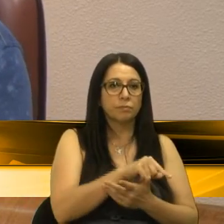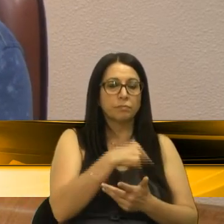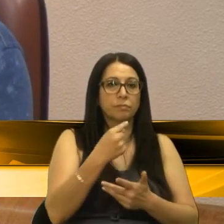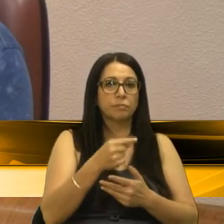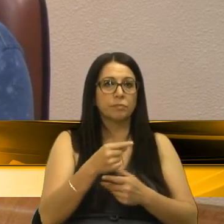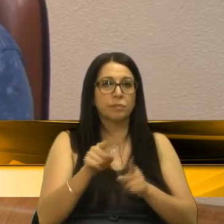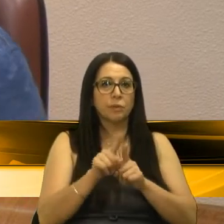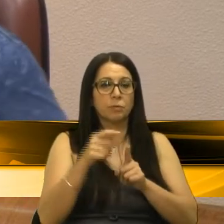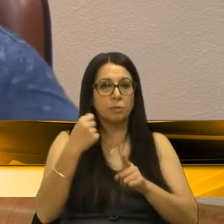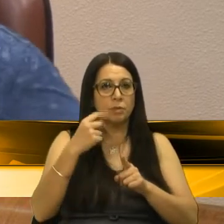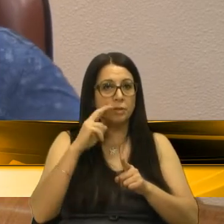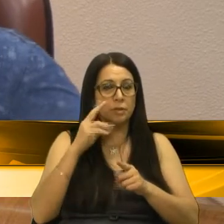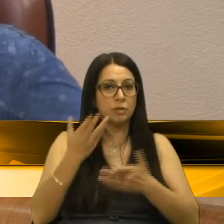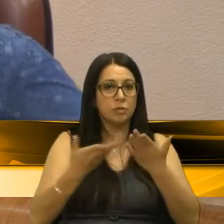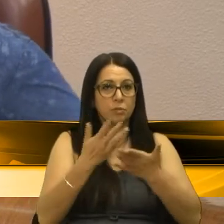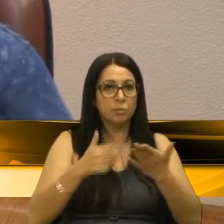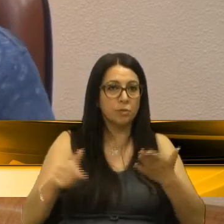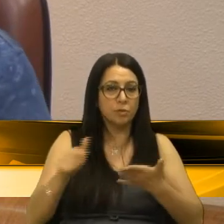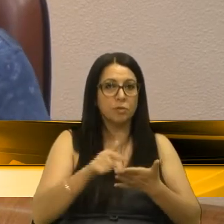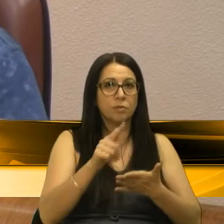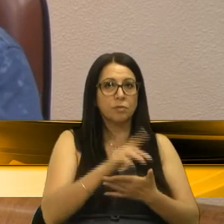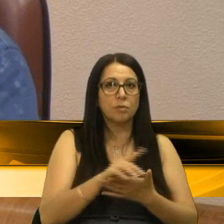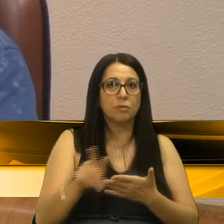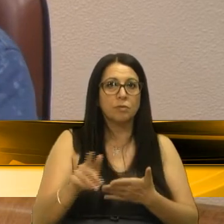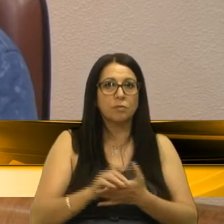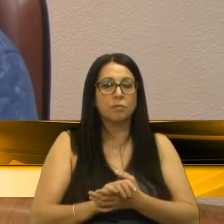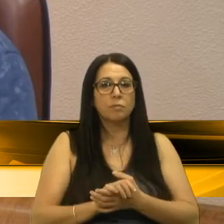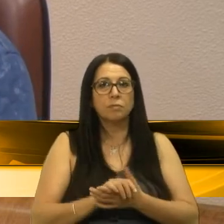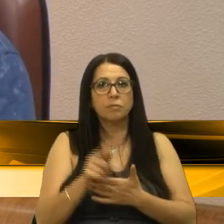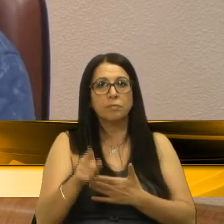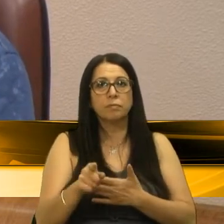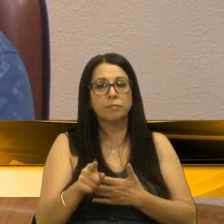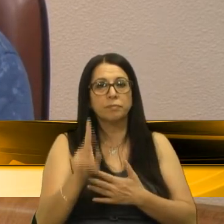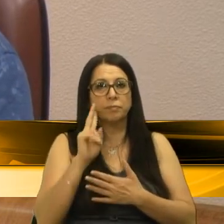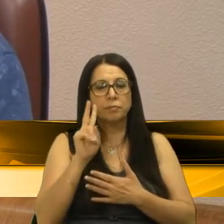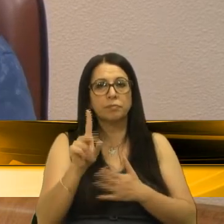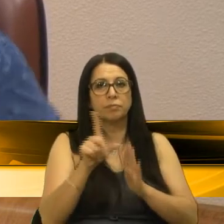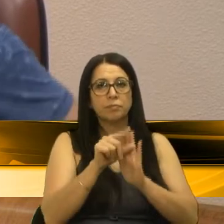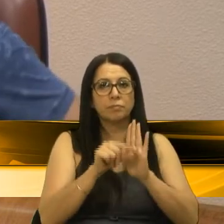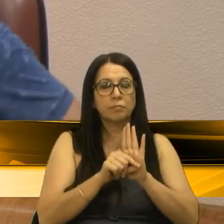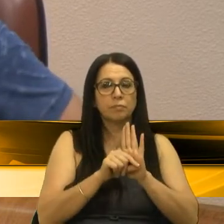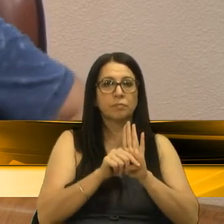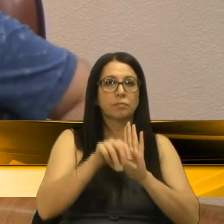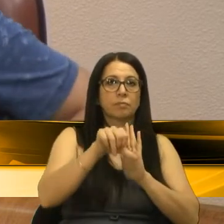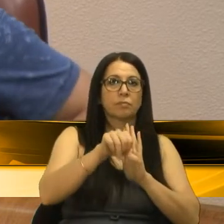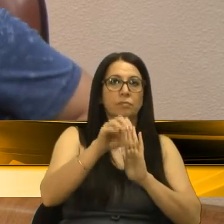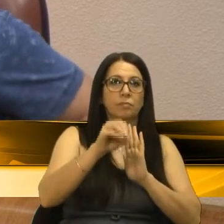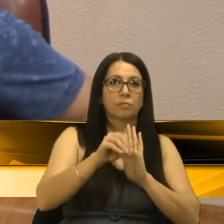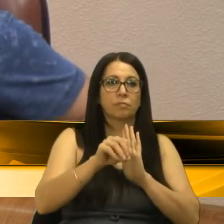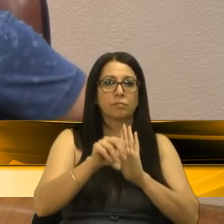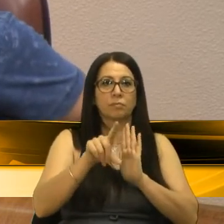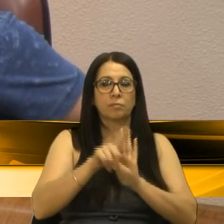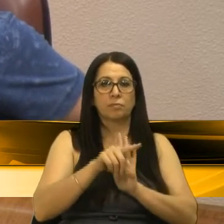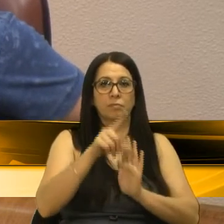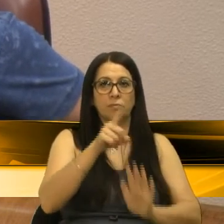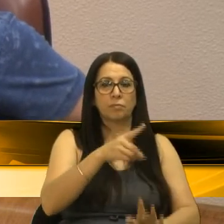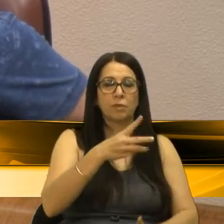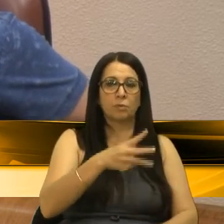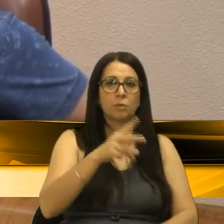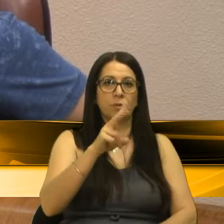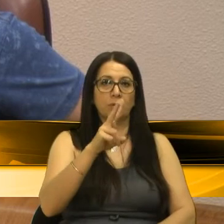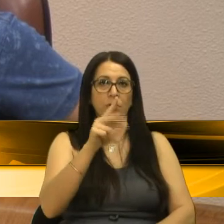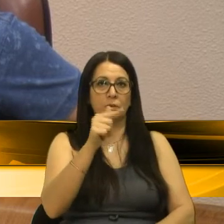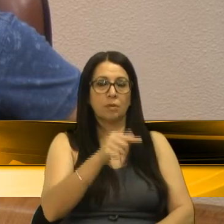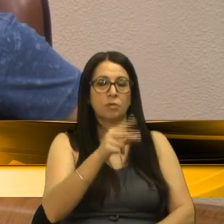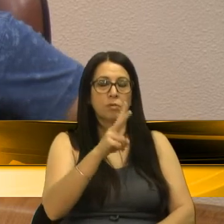a necessidade de atendimento às exigências previstas no artigo 90 da Lei nº 13.725,